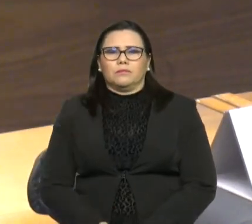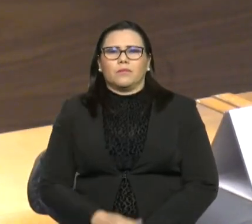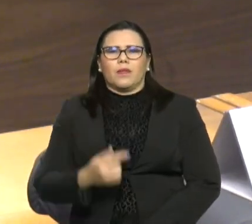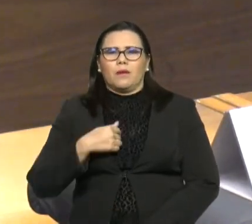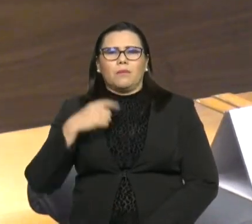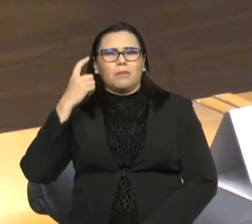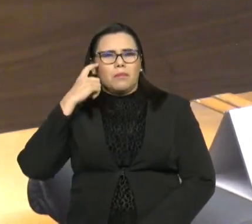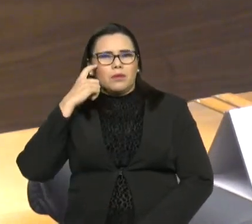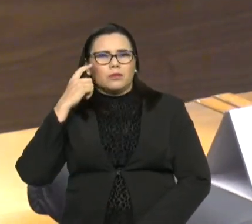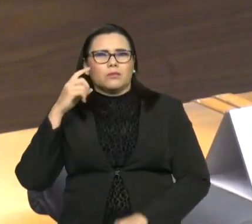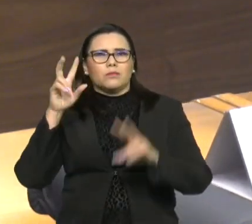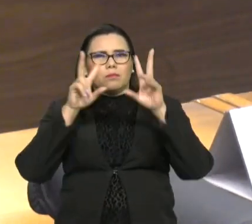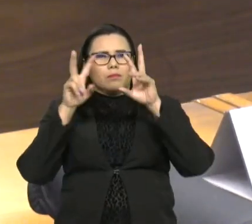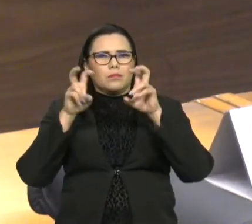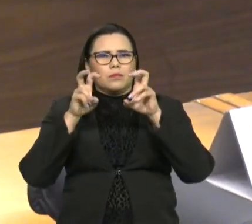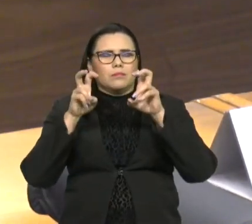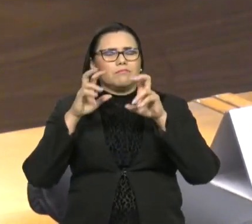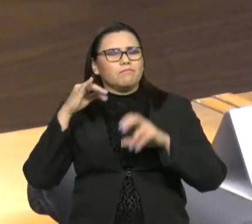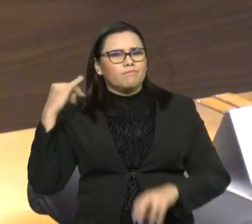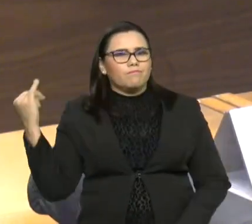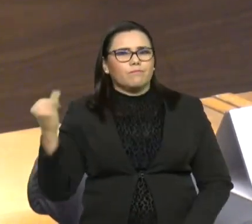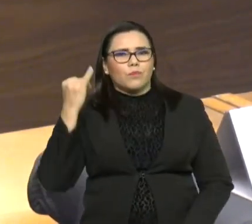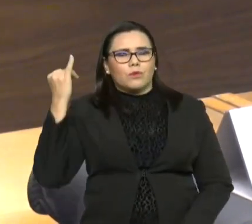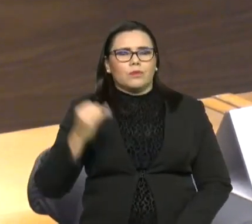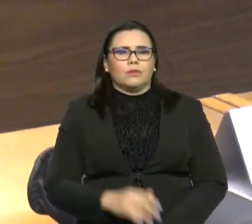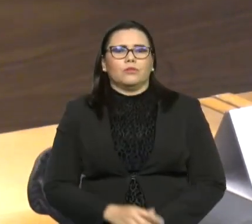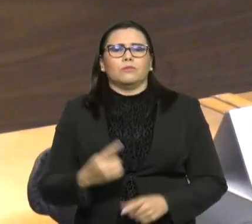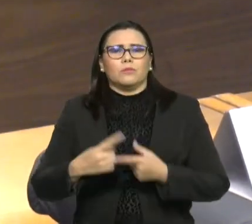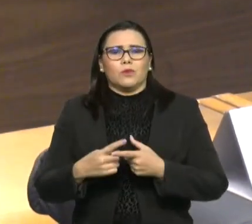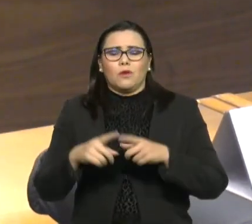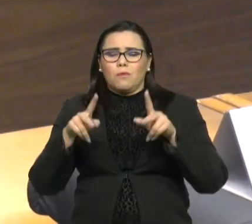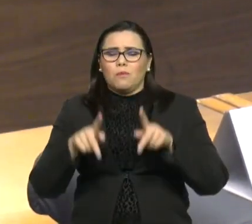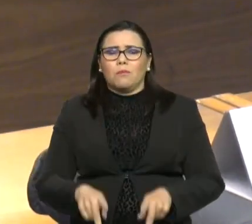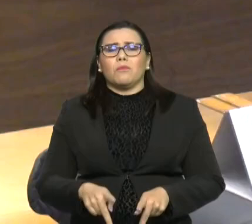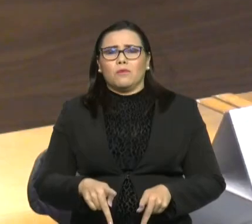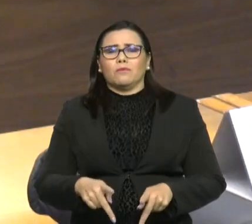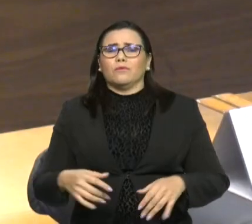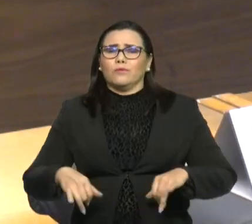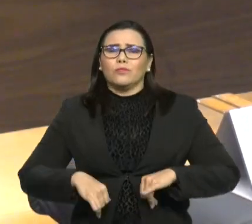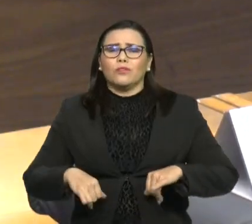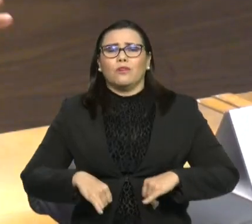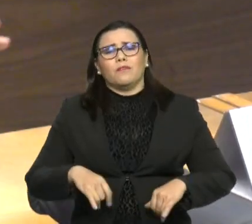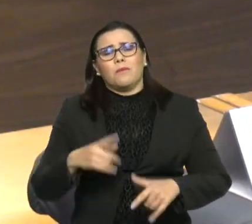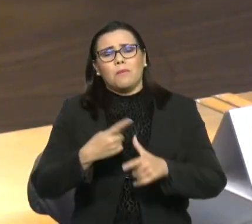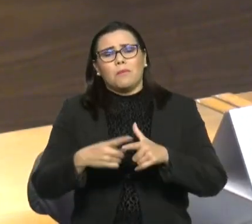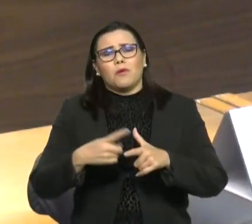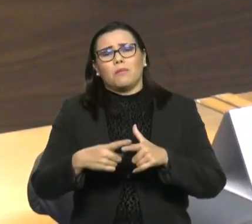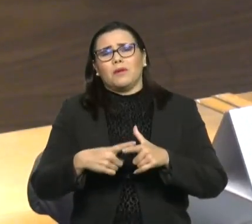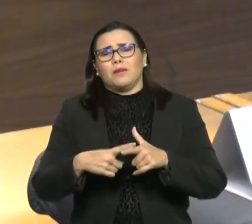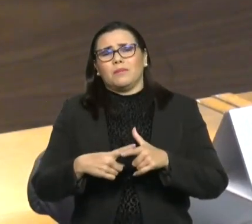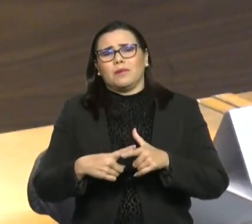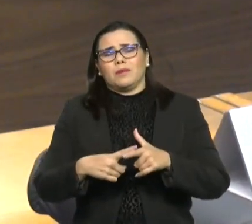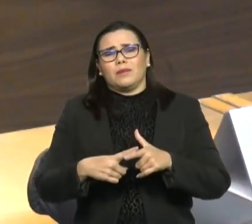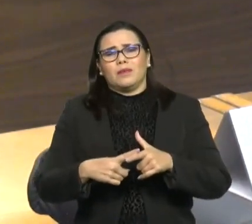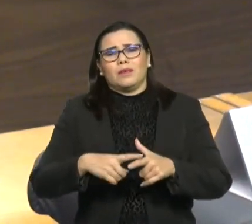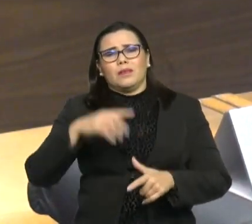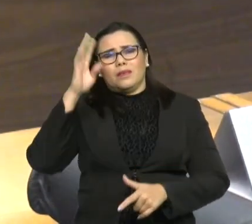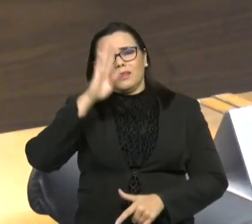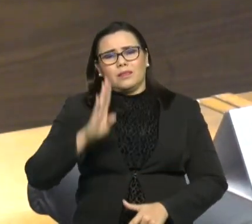atinge toda a população e que é um problema nacional. Os estados outros